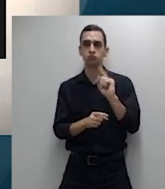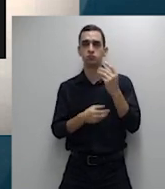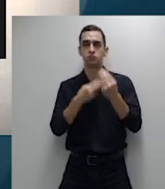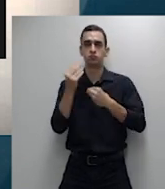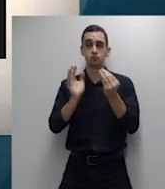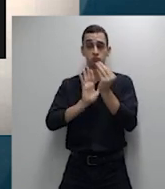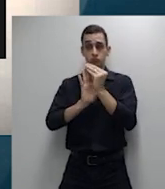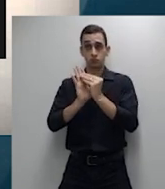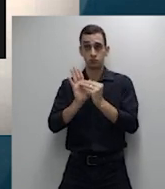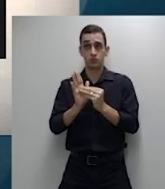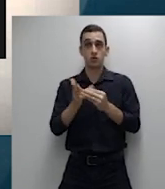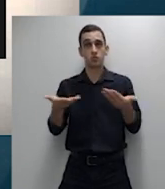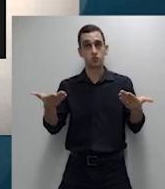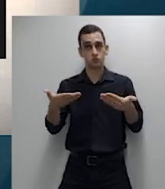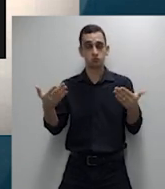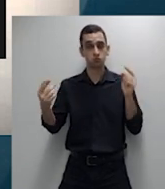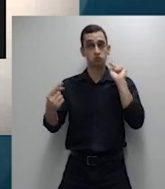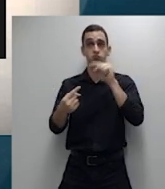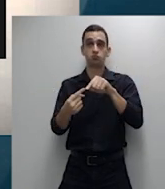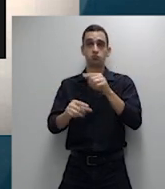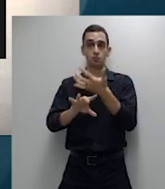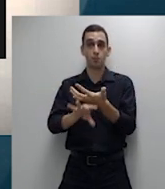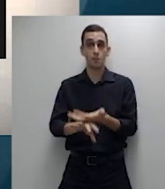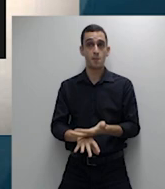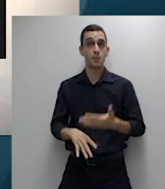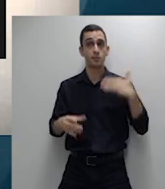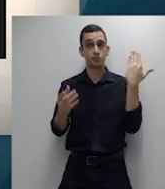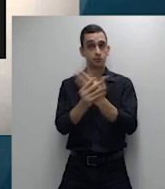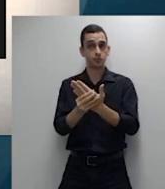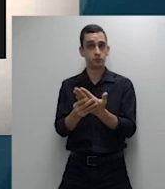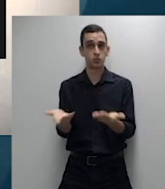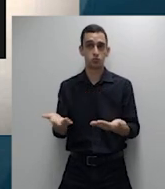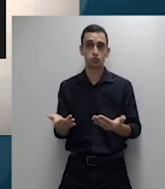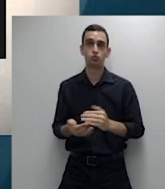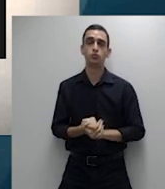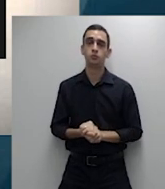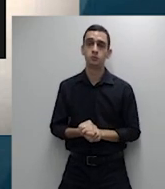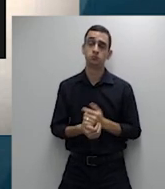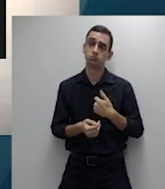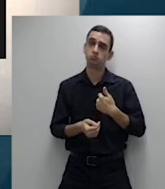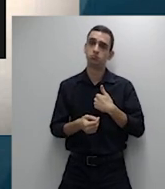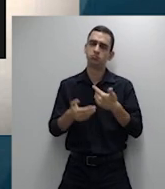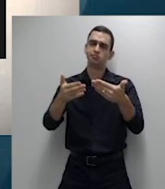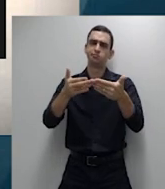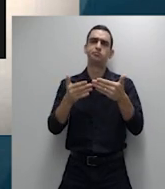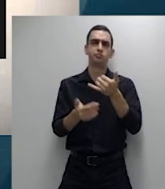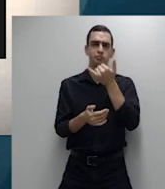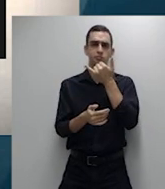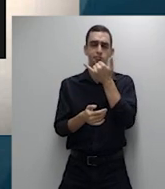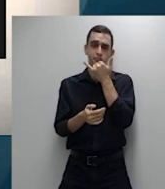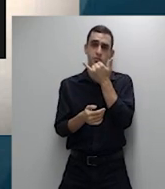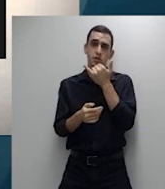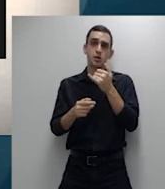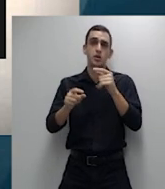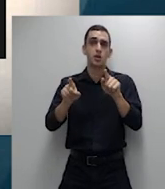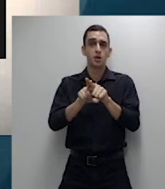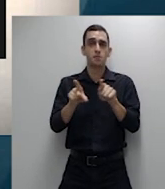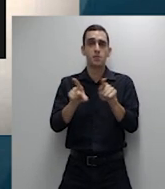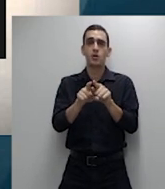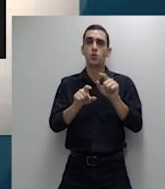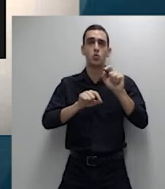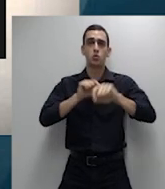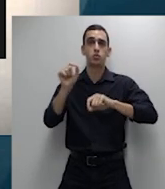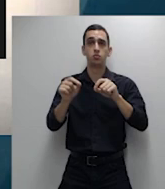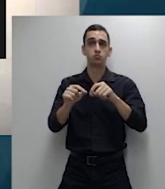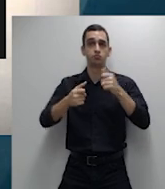caso em concreto então eu venho aqui rodar com todo respeito a vossa recentemente né diante deste cenário todo que